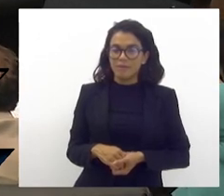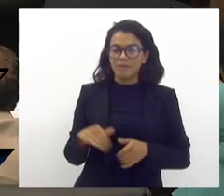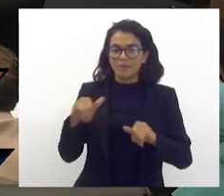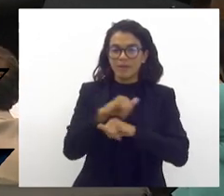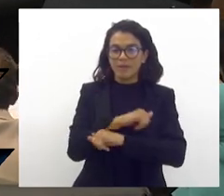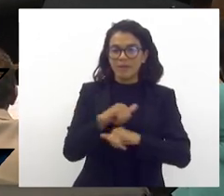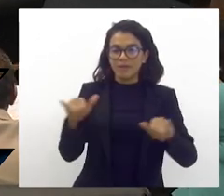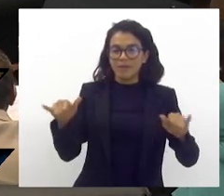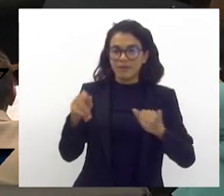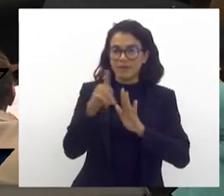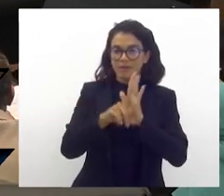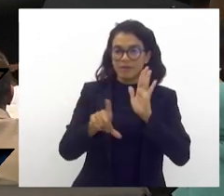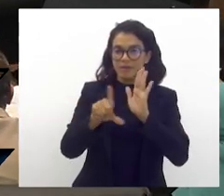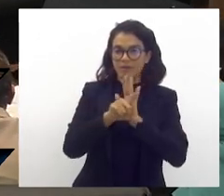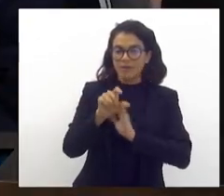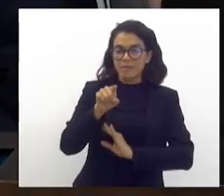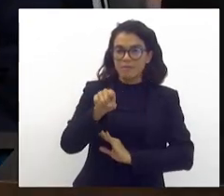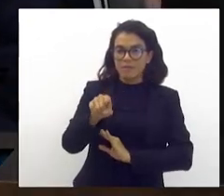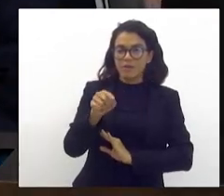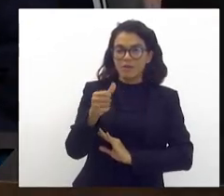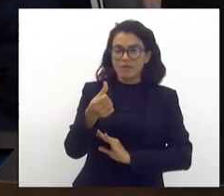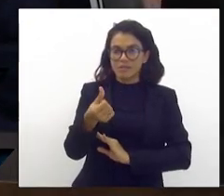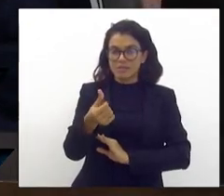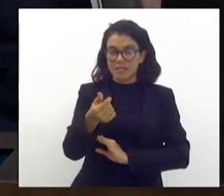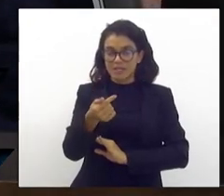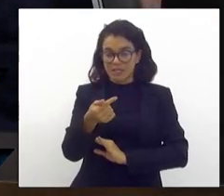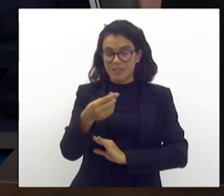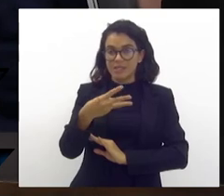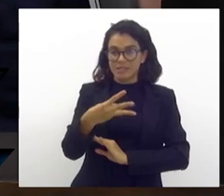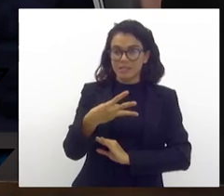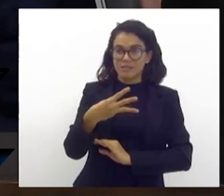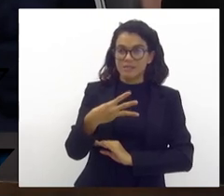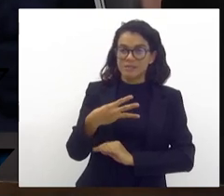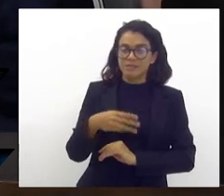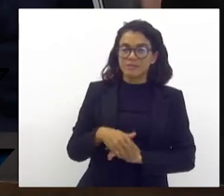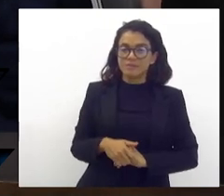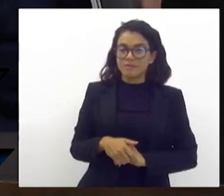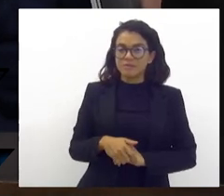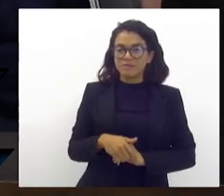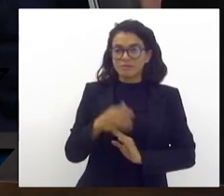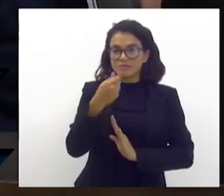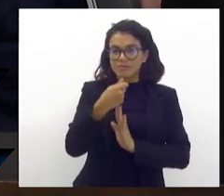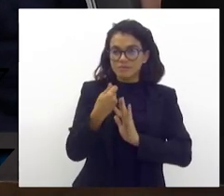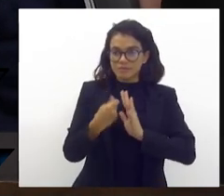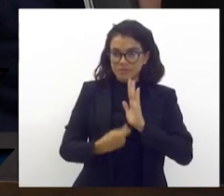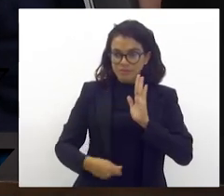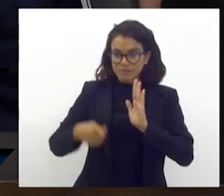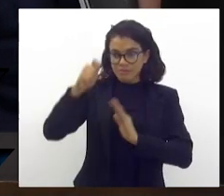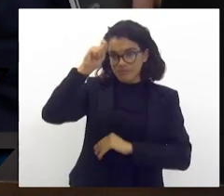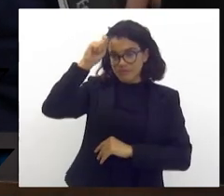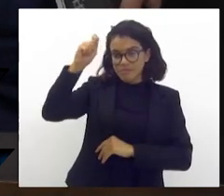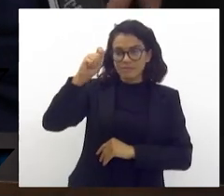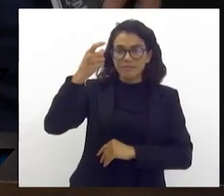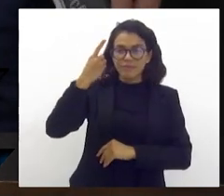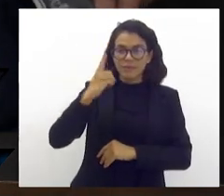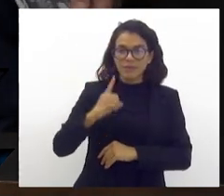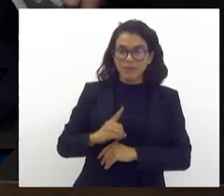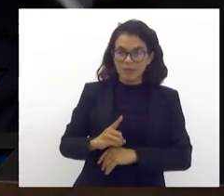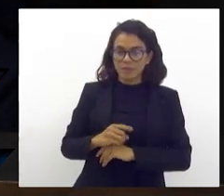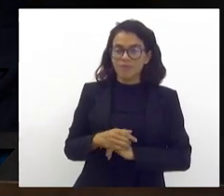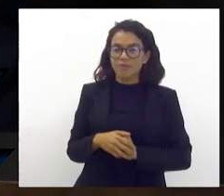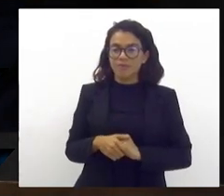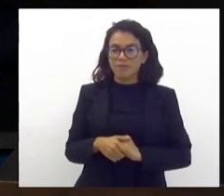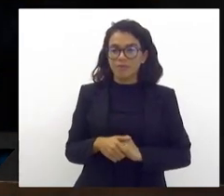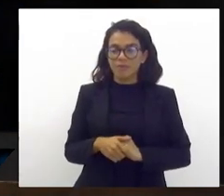Anuncio projeto de lei número 1073-2023, de autoria dos deputados Dani Monteiro e Andrezinho